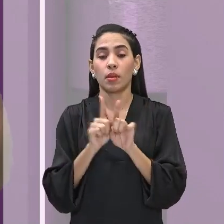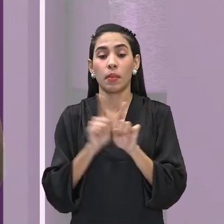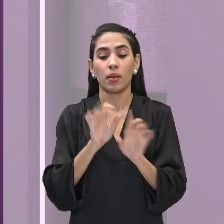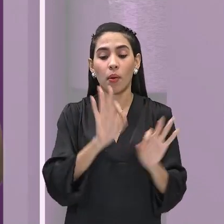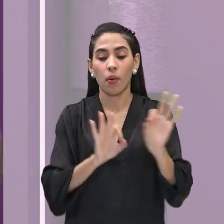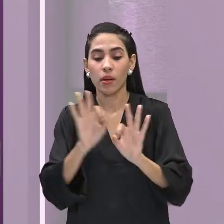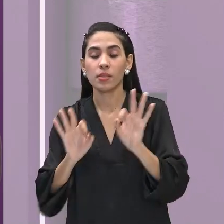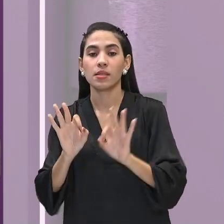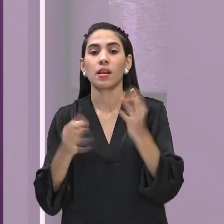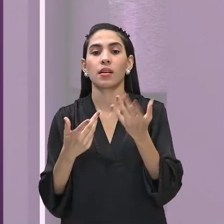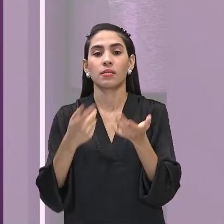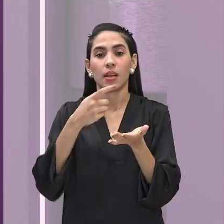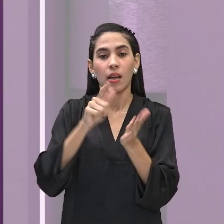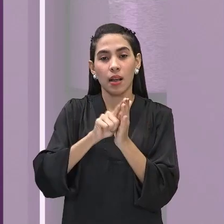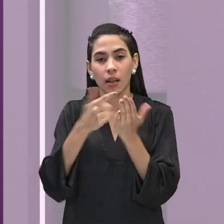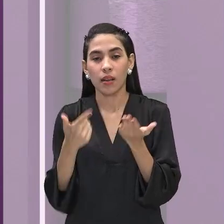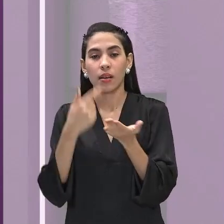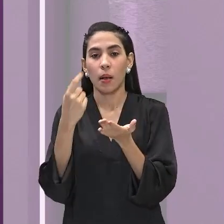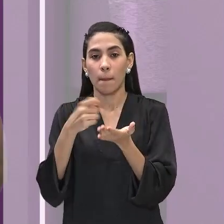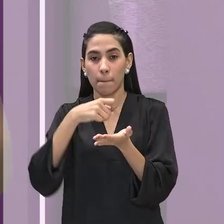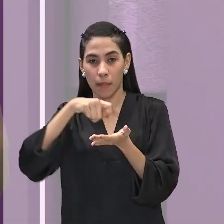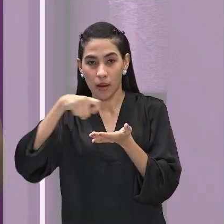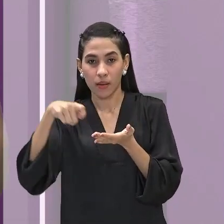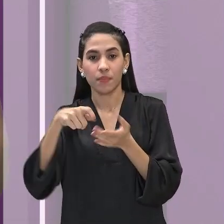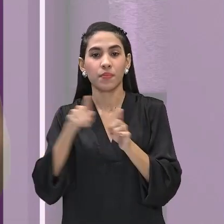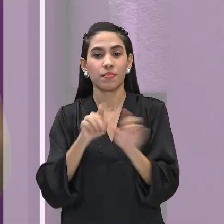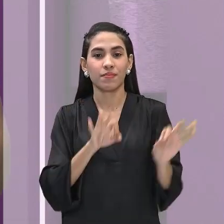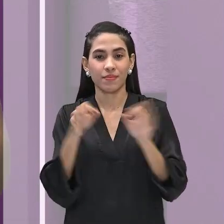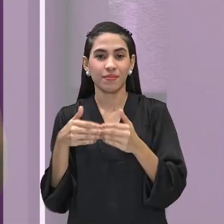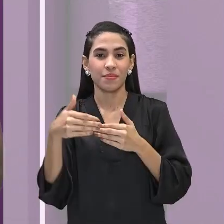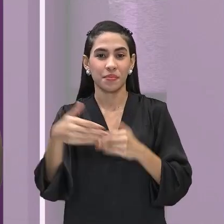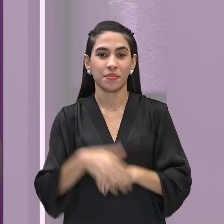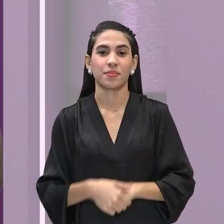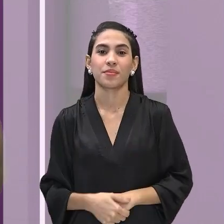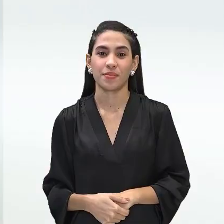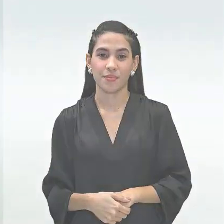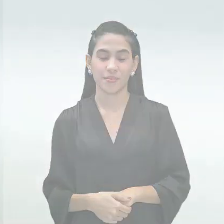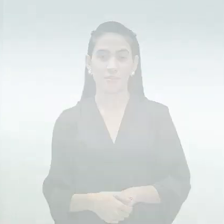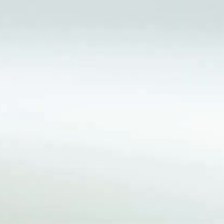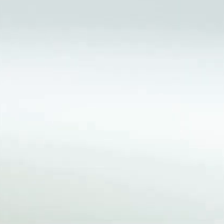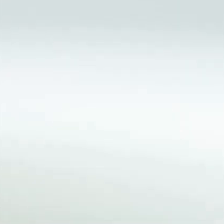o seu material para fazer as anotações e vem comigo para a nossa aula.